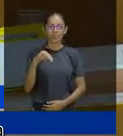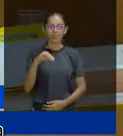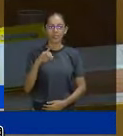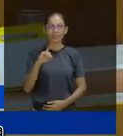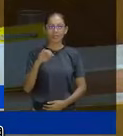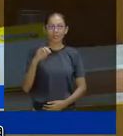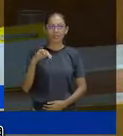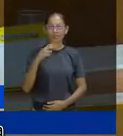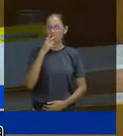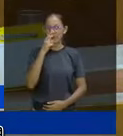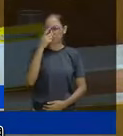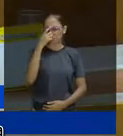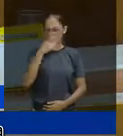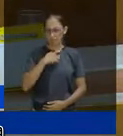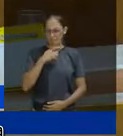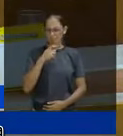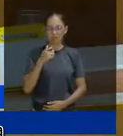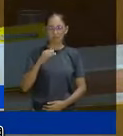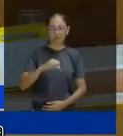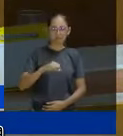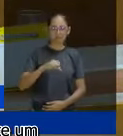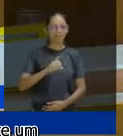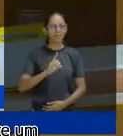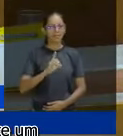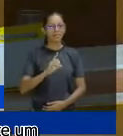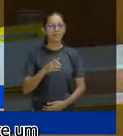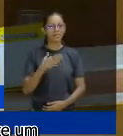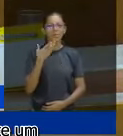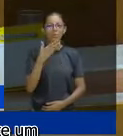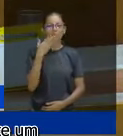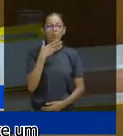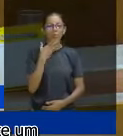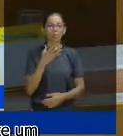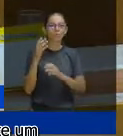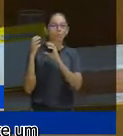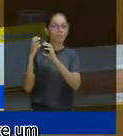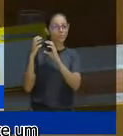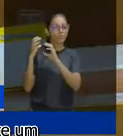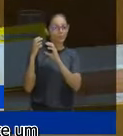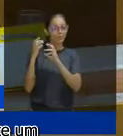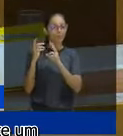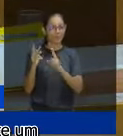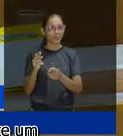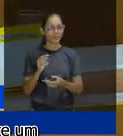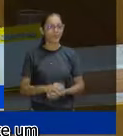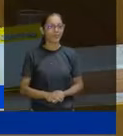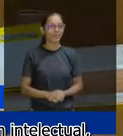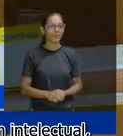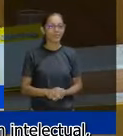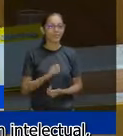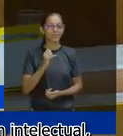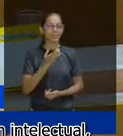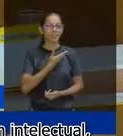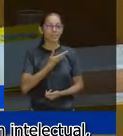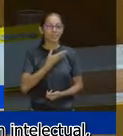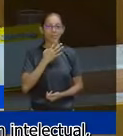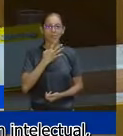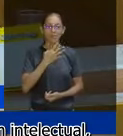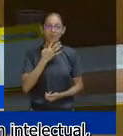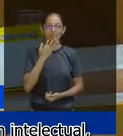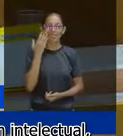pessoas achavam que ele era ranzinza, e nada, eu sou um docinho de coco. Mas era realmente um doce para quem era amigo dele, para quem conhecia,